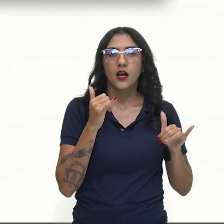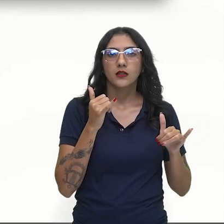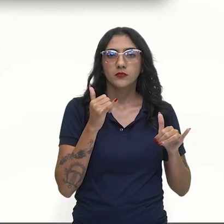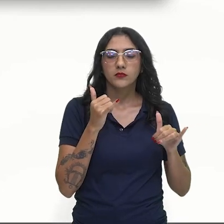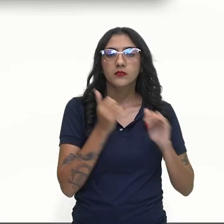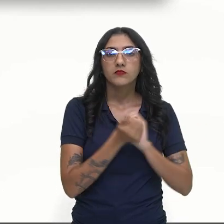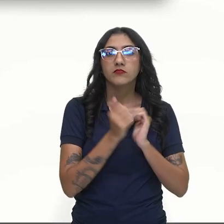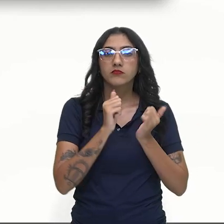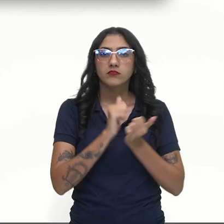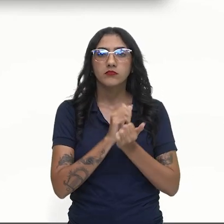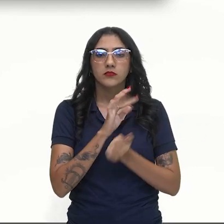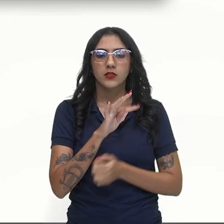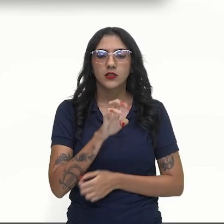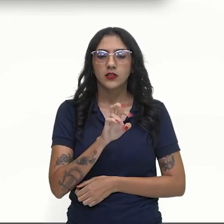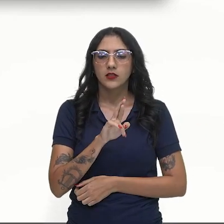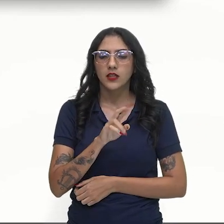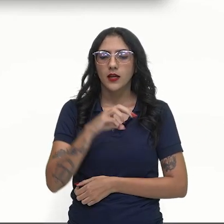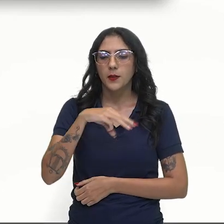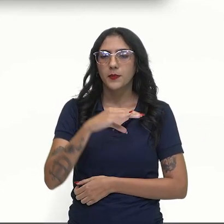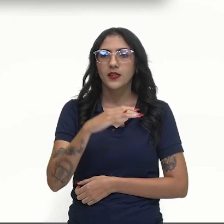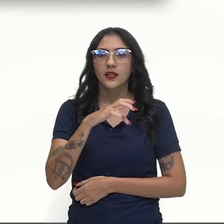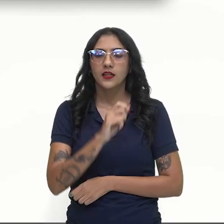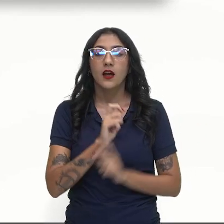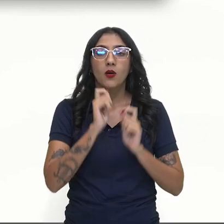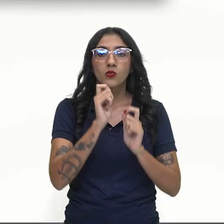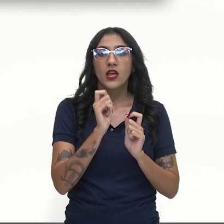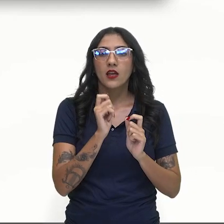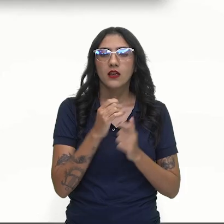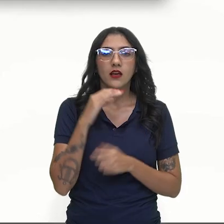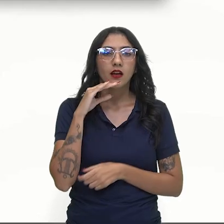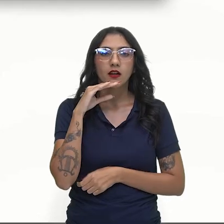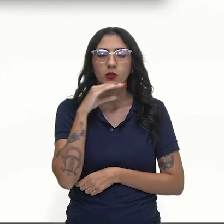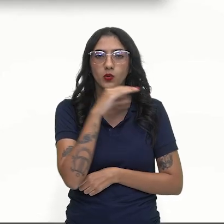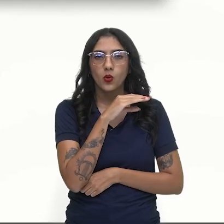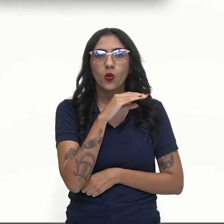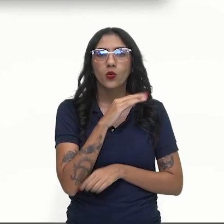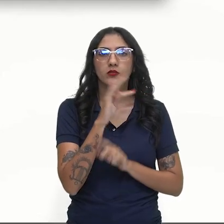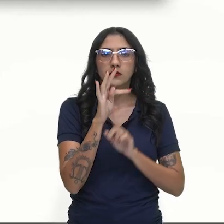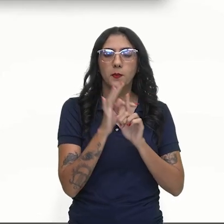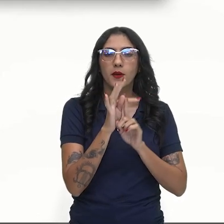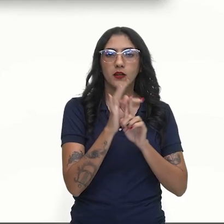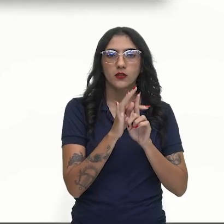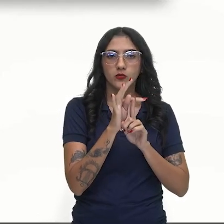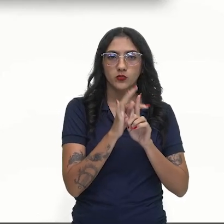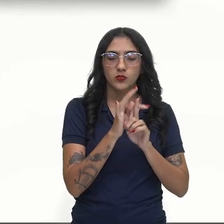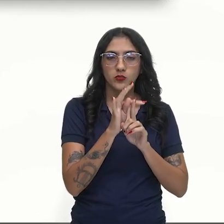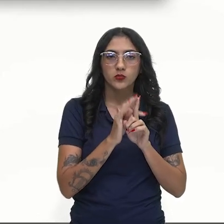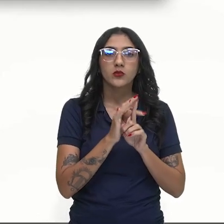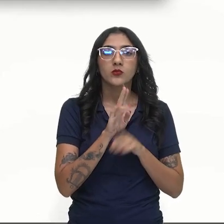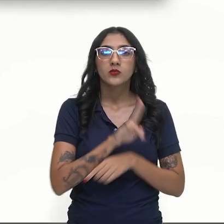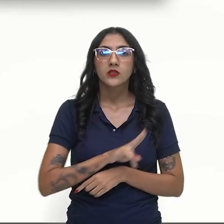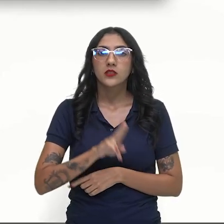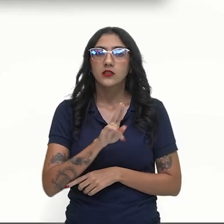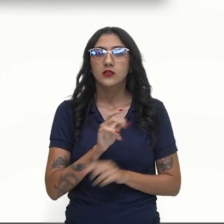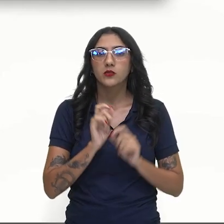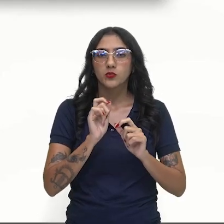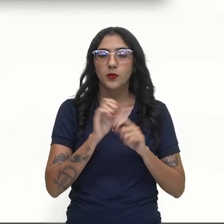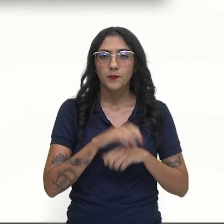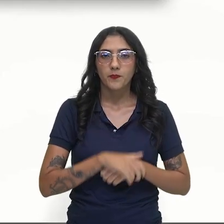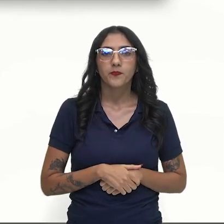palavra, ó, térmica, lembra o quê? Calor, lembra o quê? Temperatura. Por meio, olha